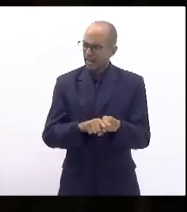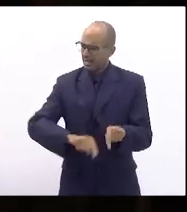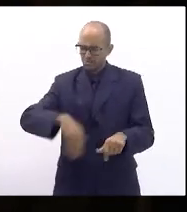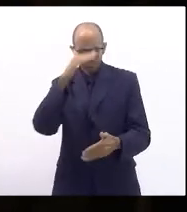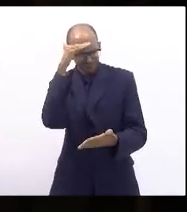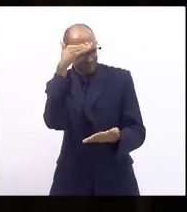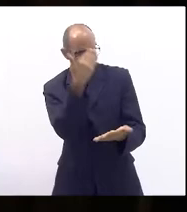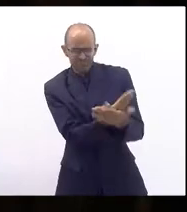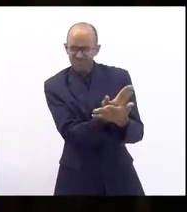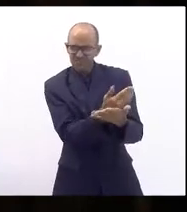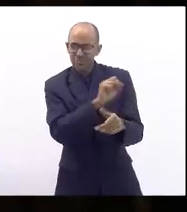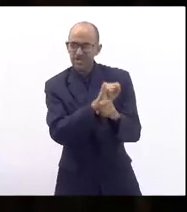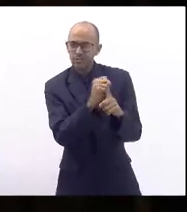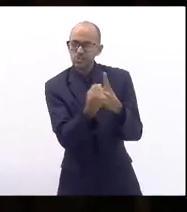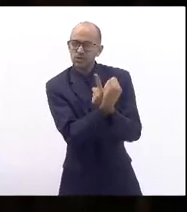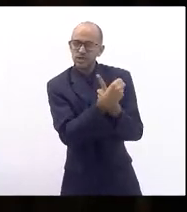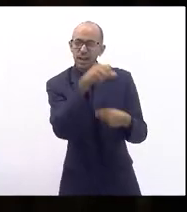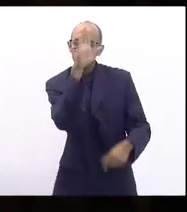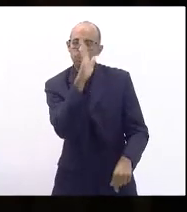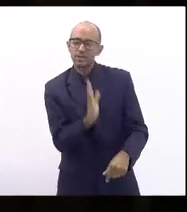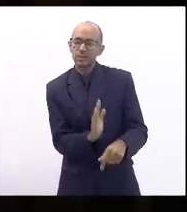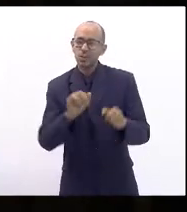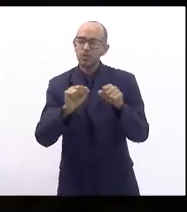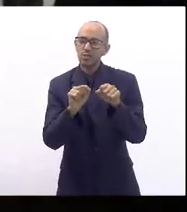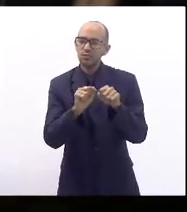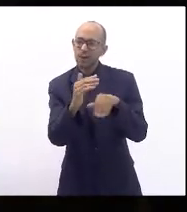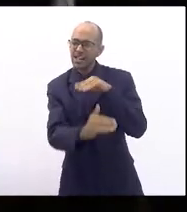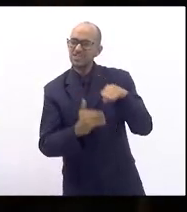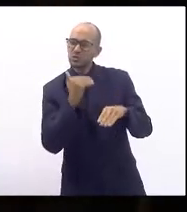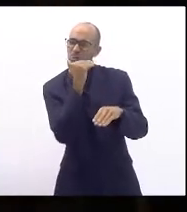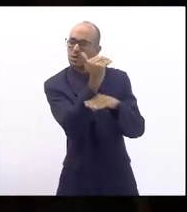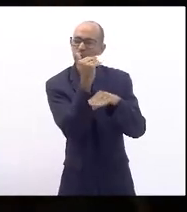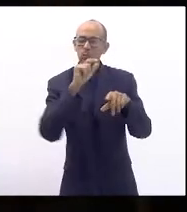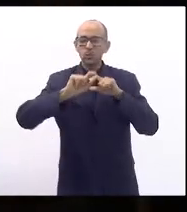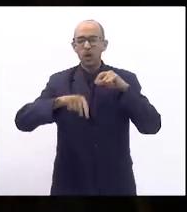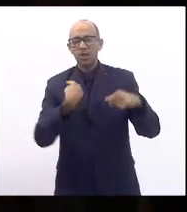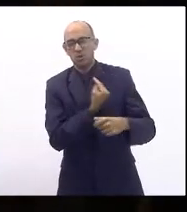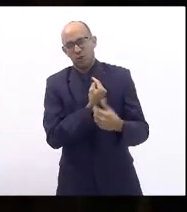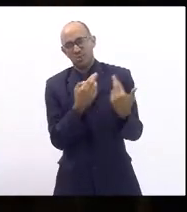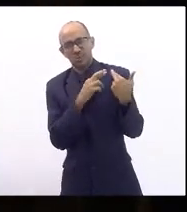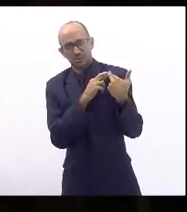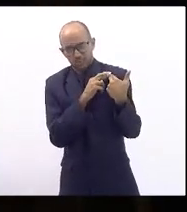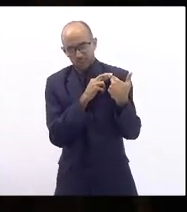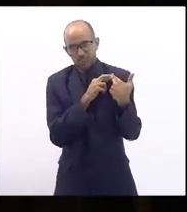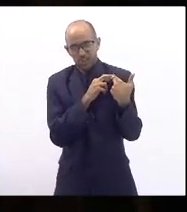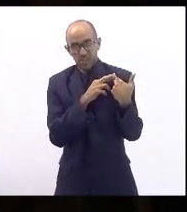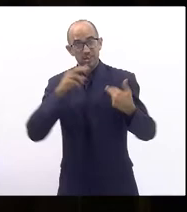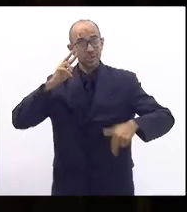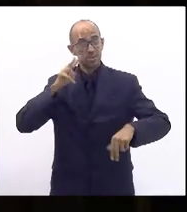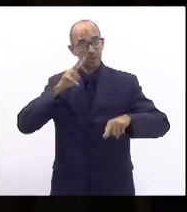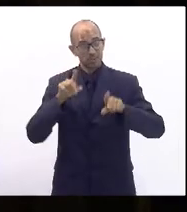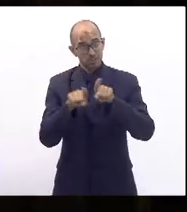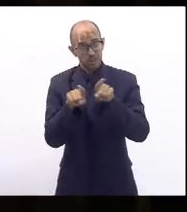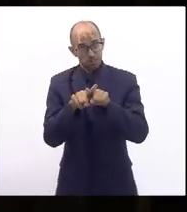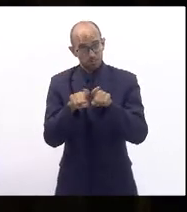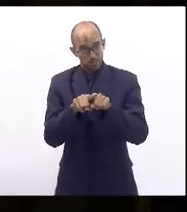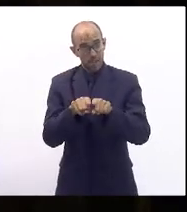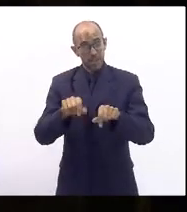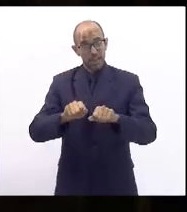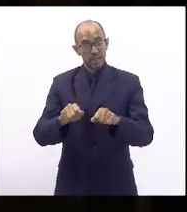confiança da sociedade brasileira o que aumenta sobremaneira Nossa responsabilidade lembramos que as forças armadas